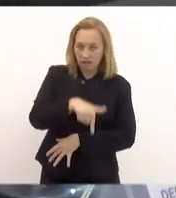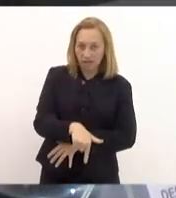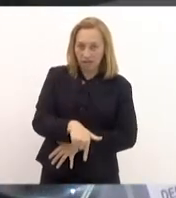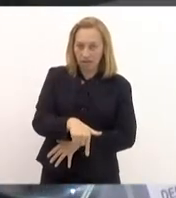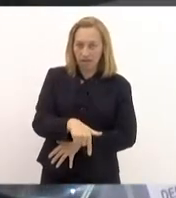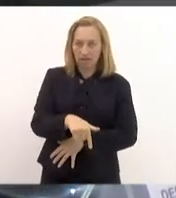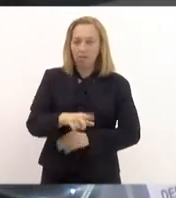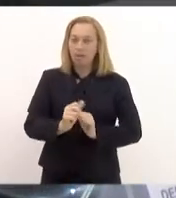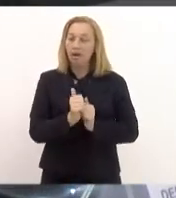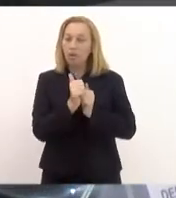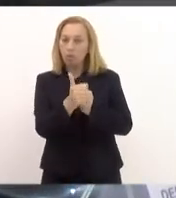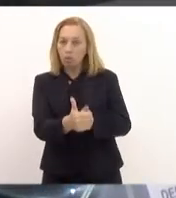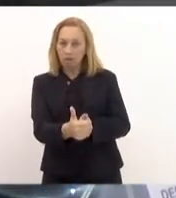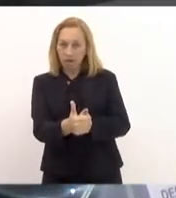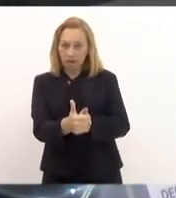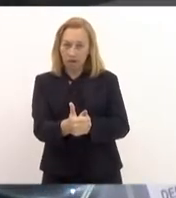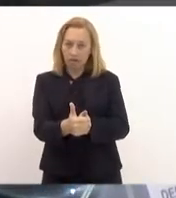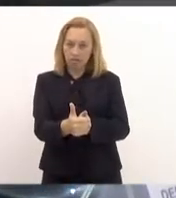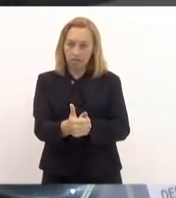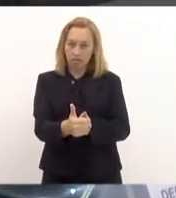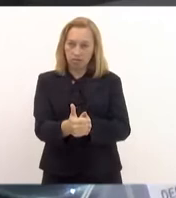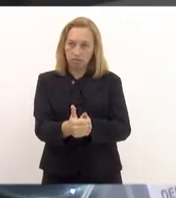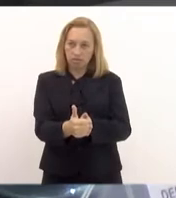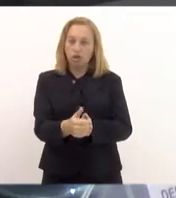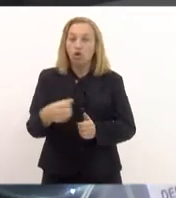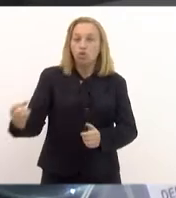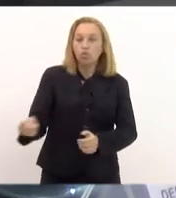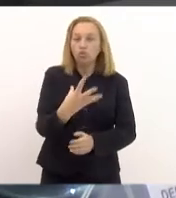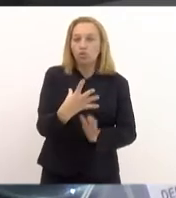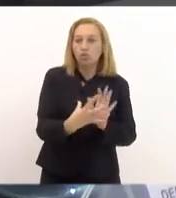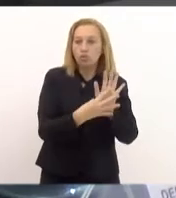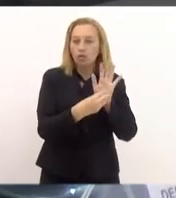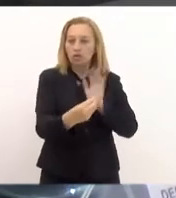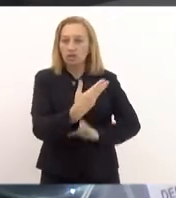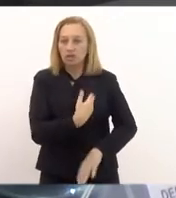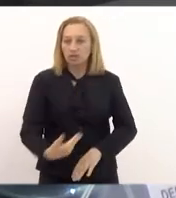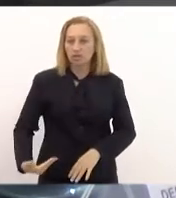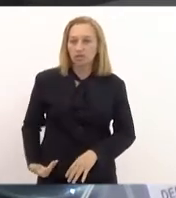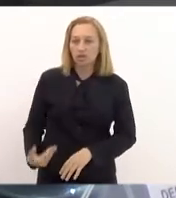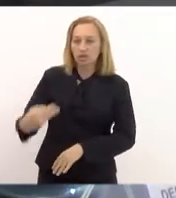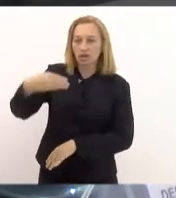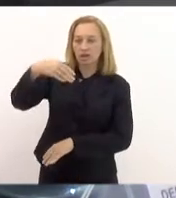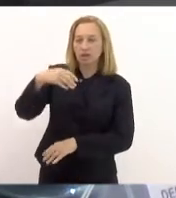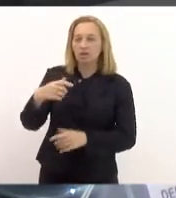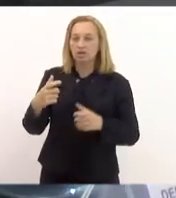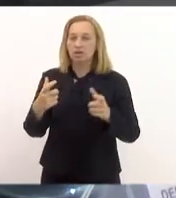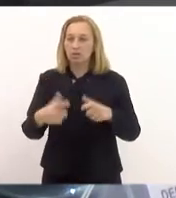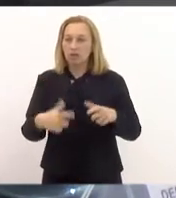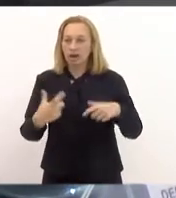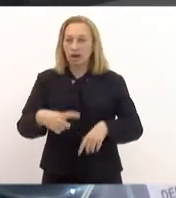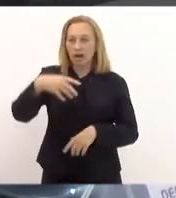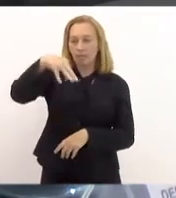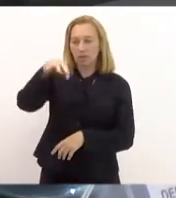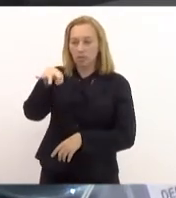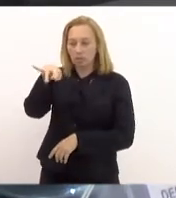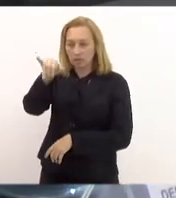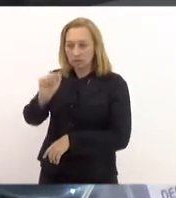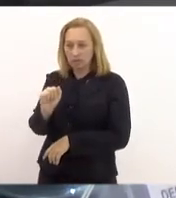para acompanhar, né, a implantação do novo modelo de governança da região metropolitana, instituído pela Lei